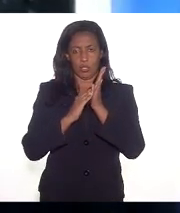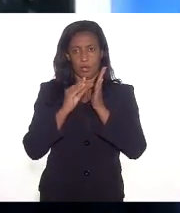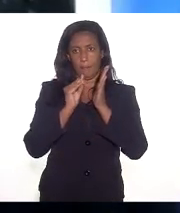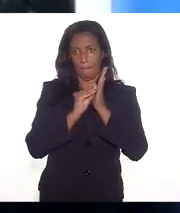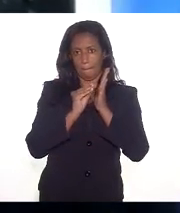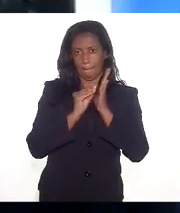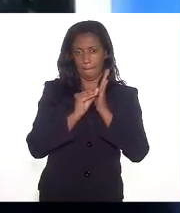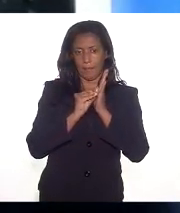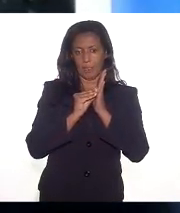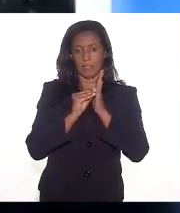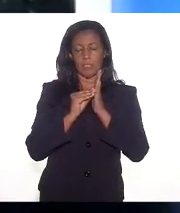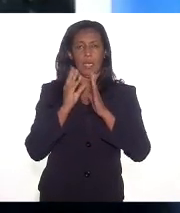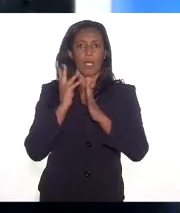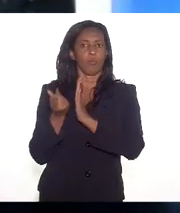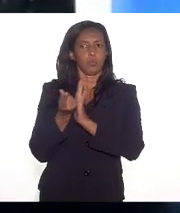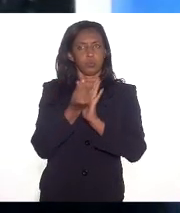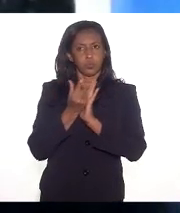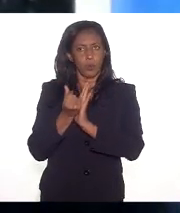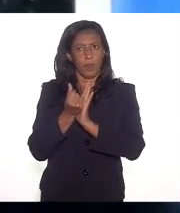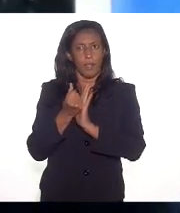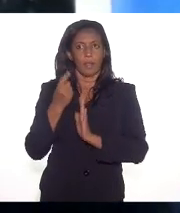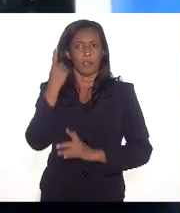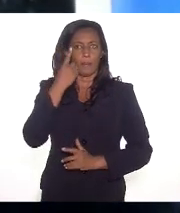Finanças, deputado Márcio Canella.